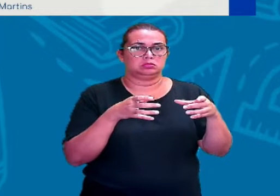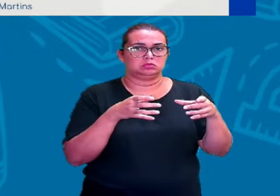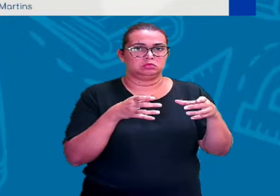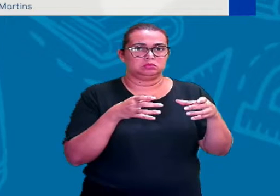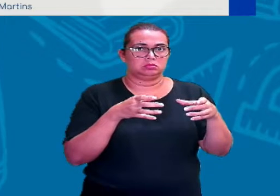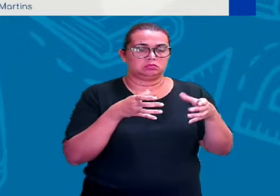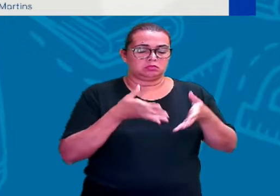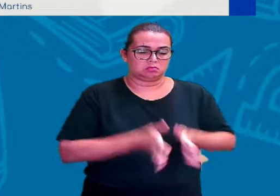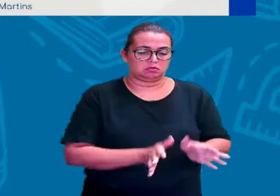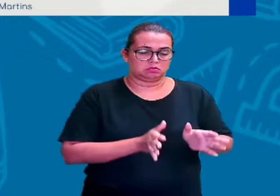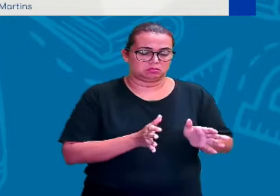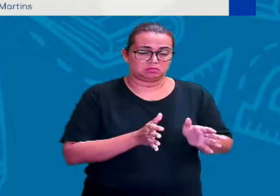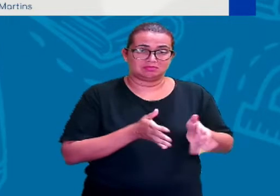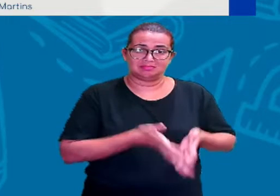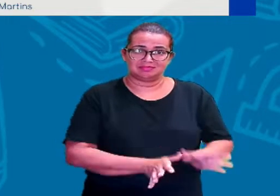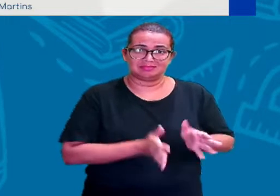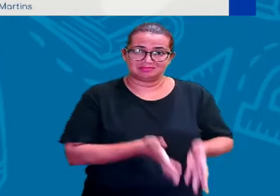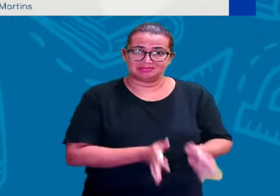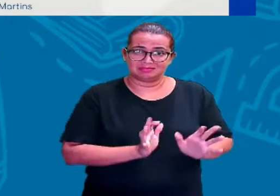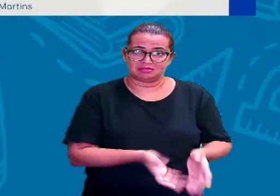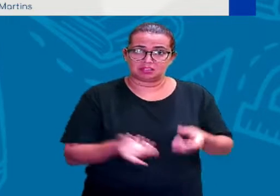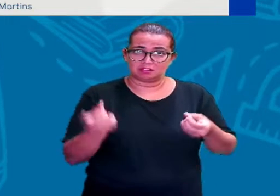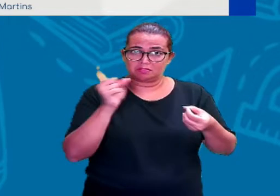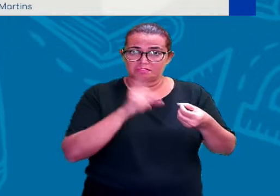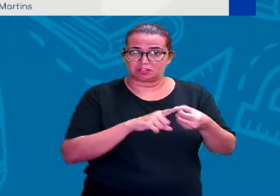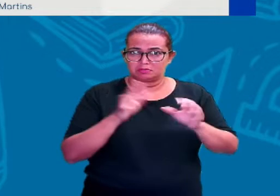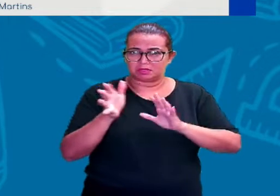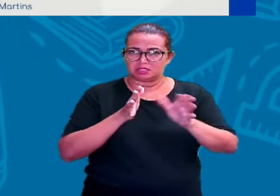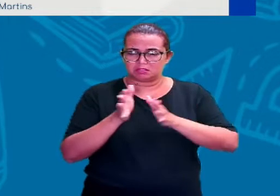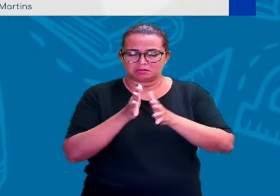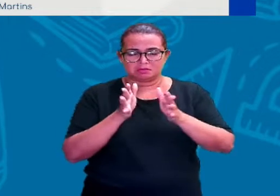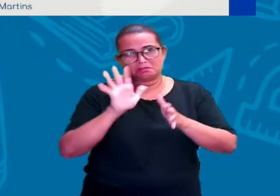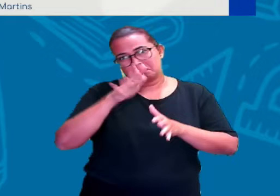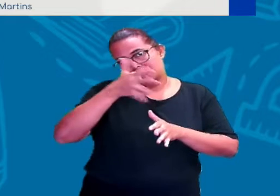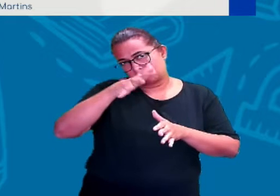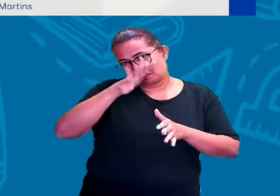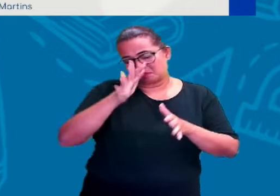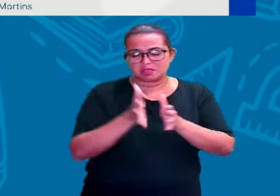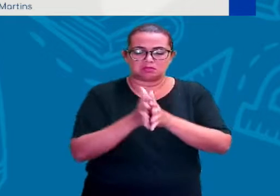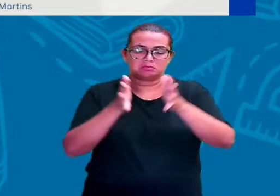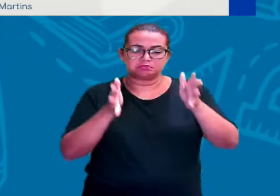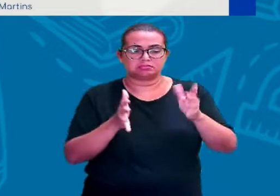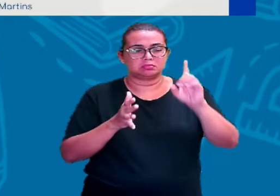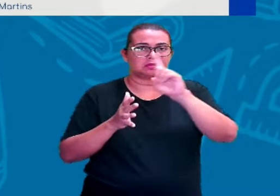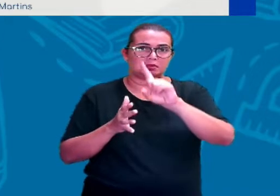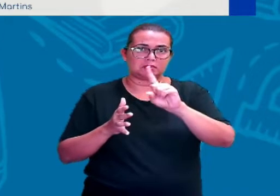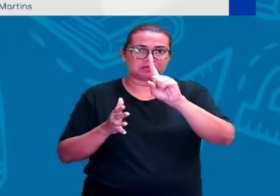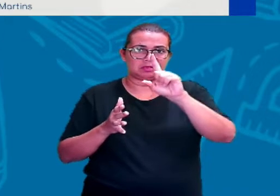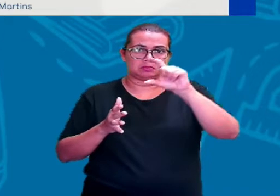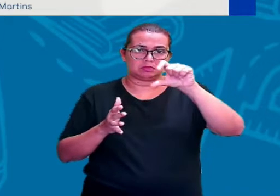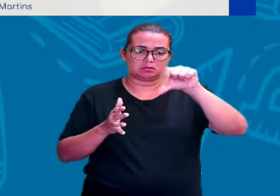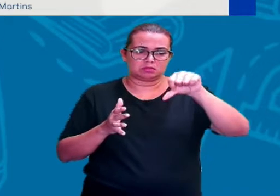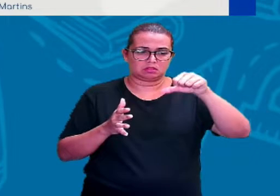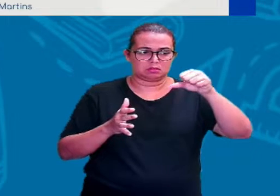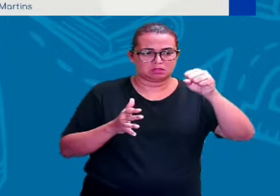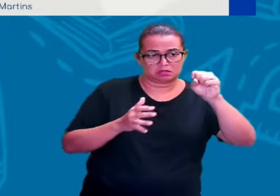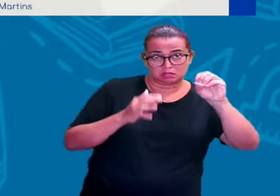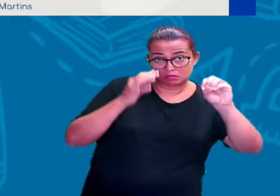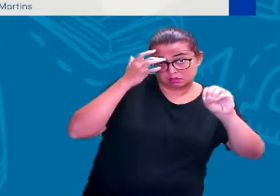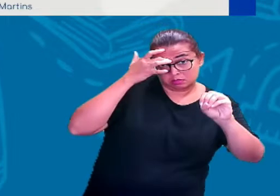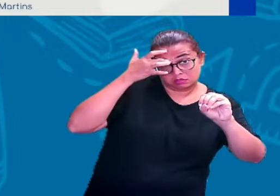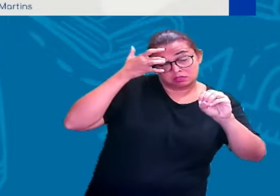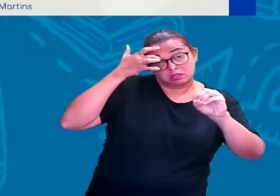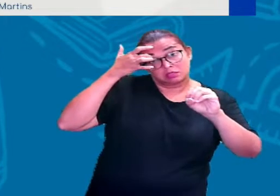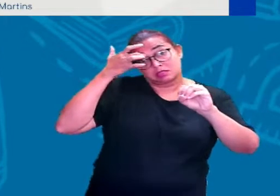a crescer? Né? Então, na década de 1980, o IBGE, né, a partir dos seus estudos, ela